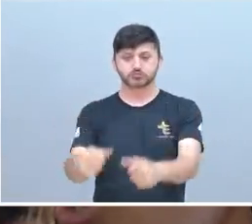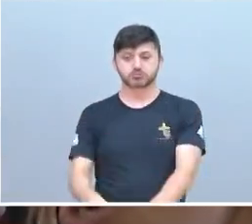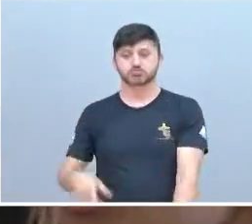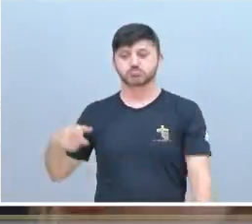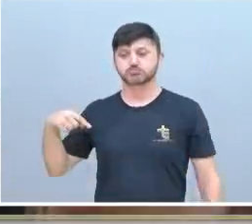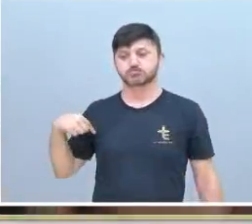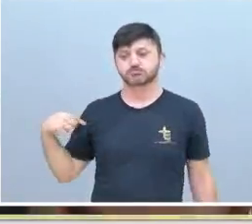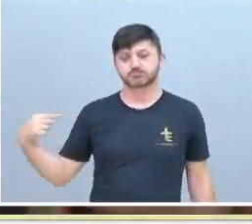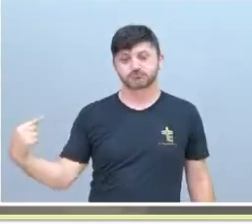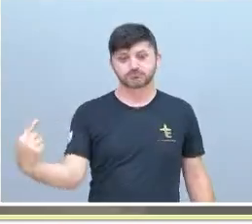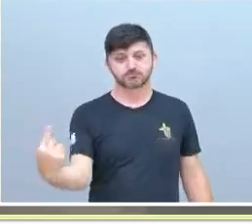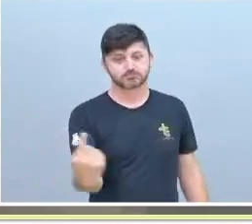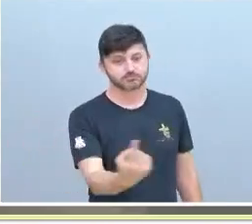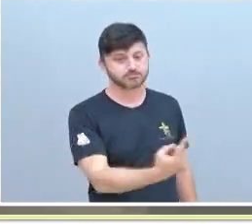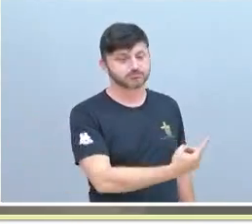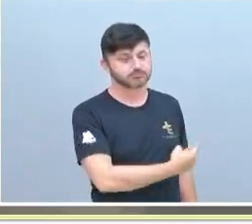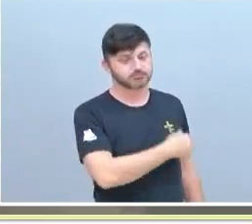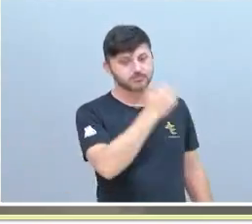sobre todos